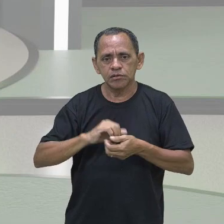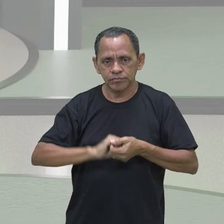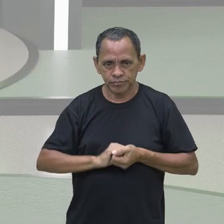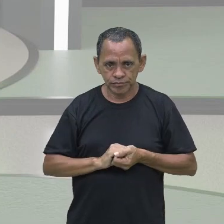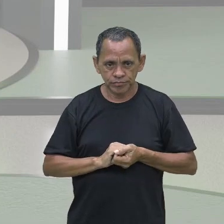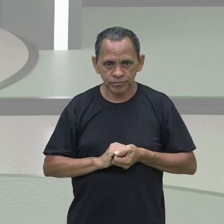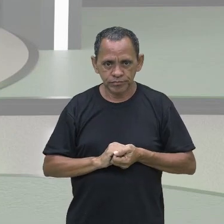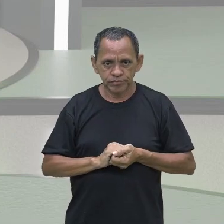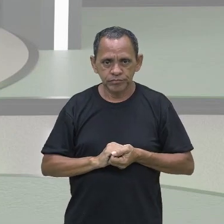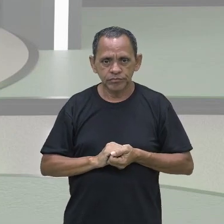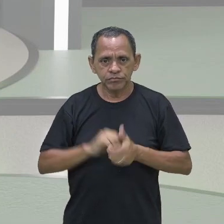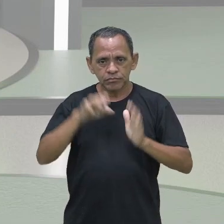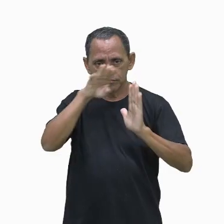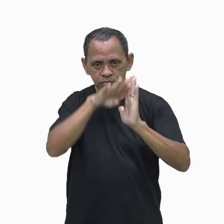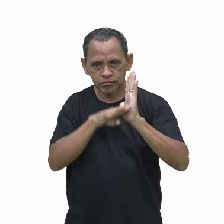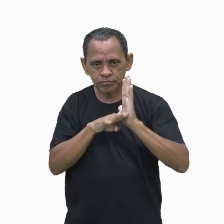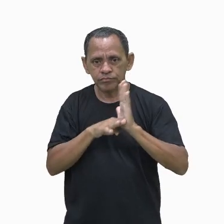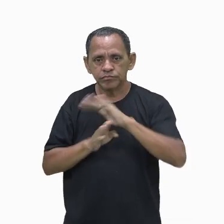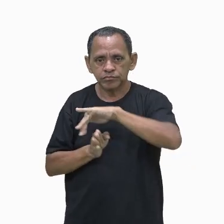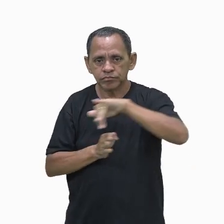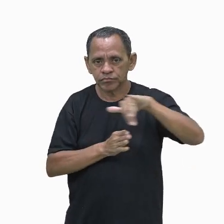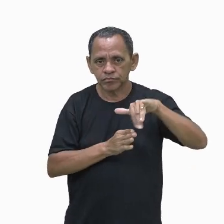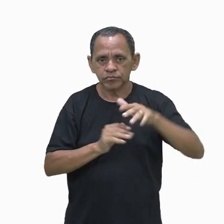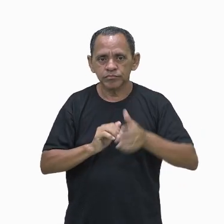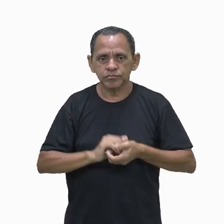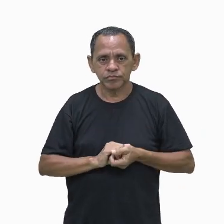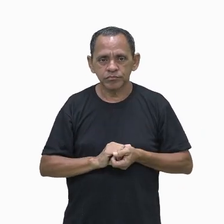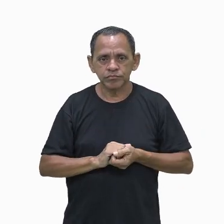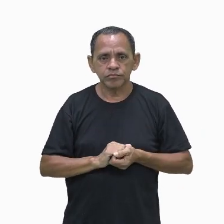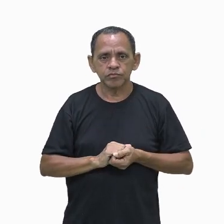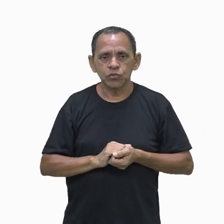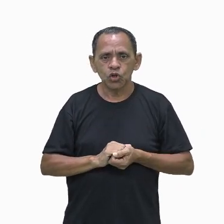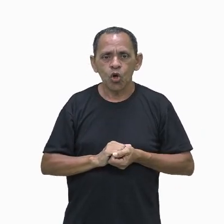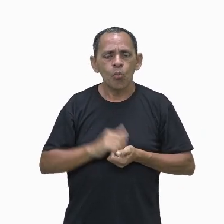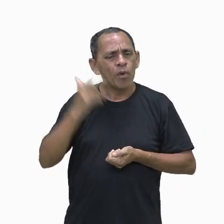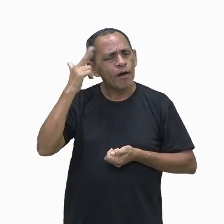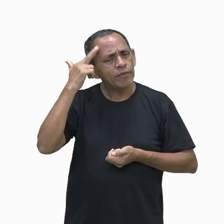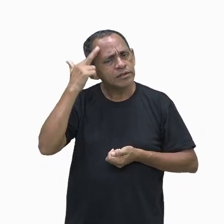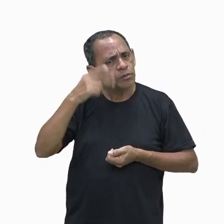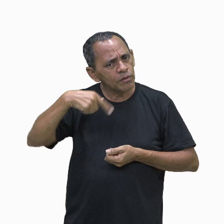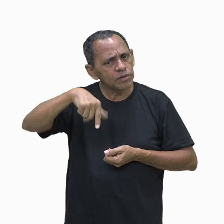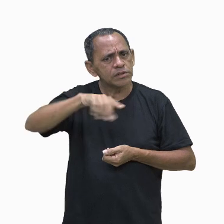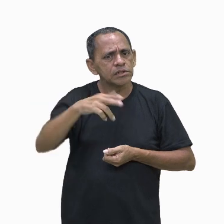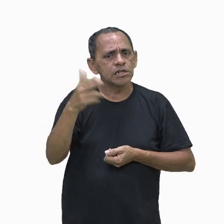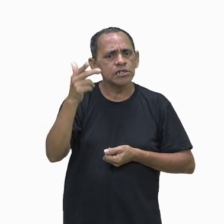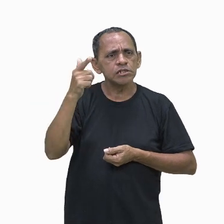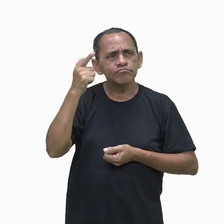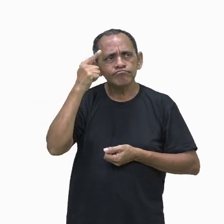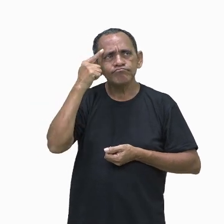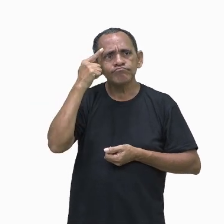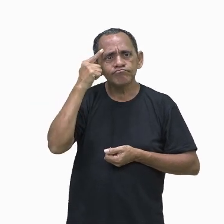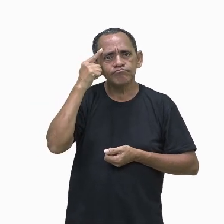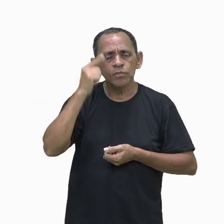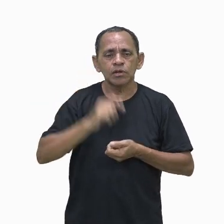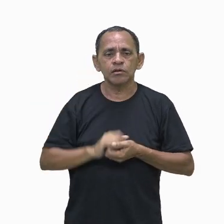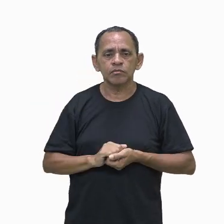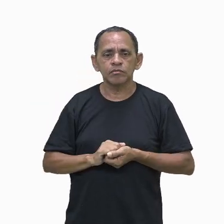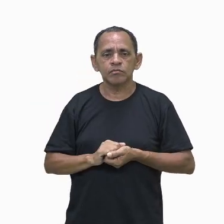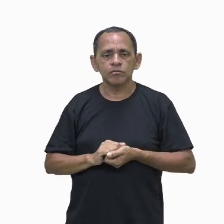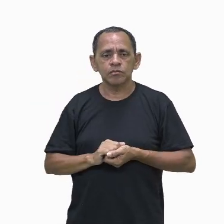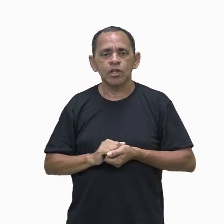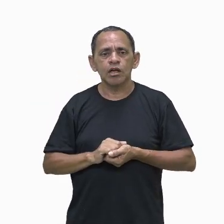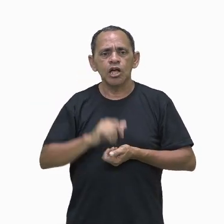dos lipídios, né? Dando continuidade, eu queria trazer uma reflexão para vocês aí, né? Lipídios são vilões,